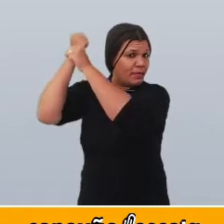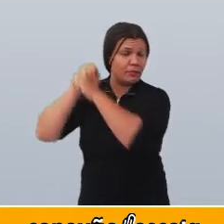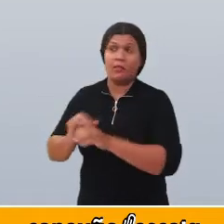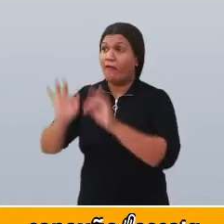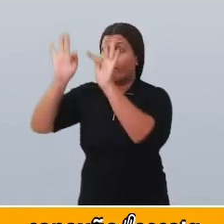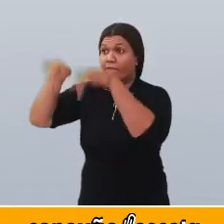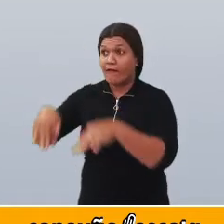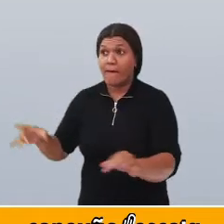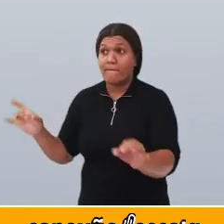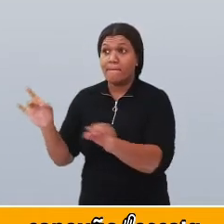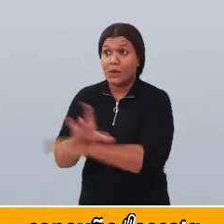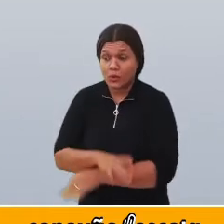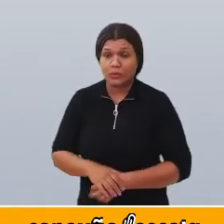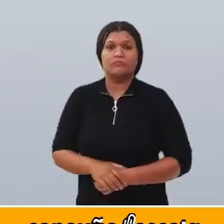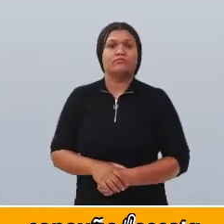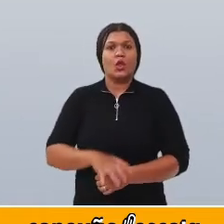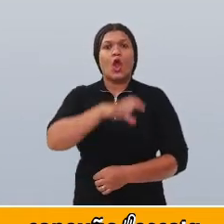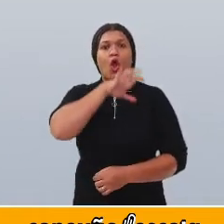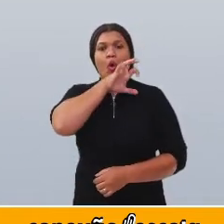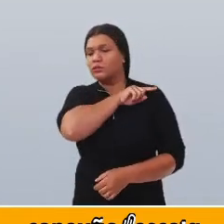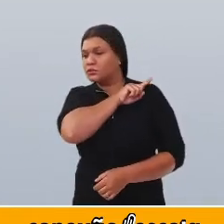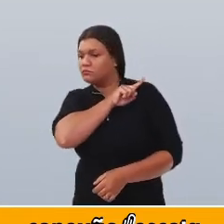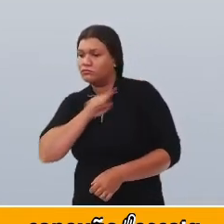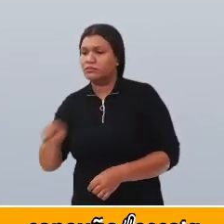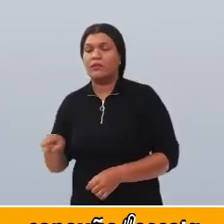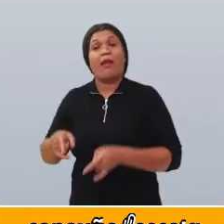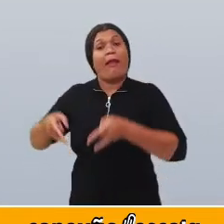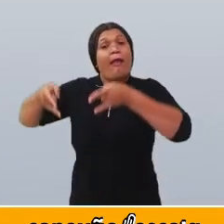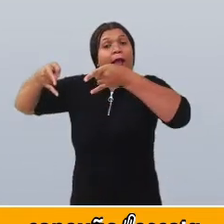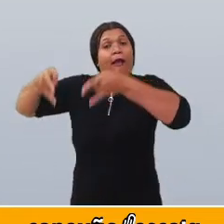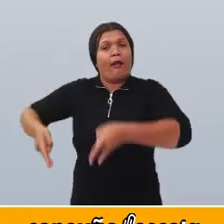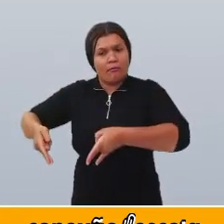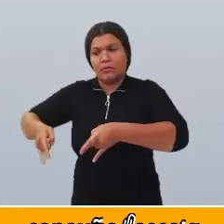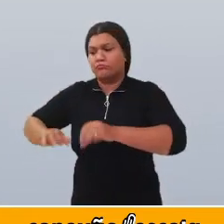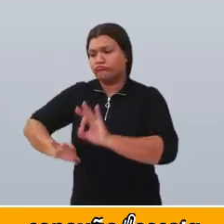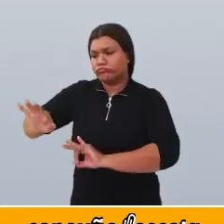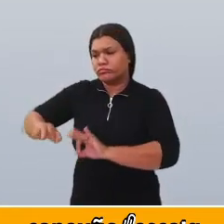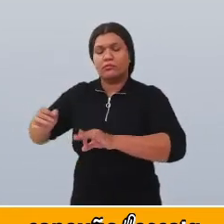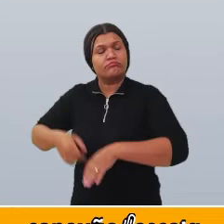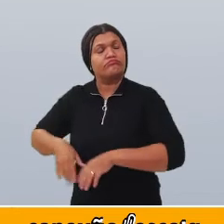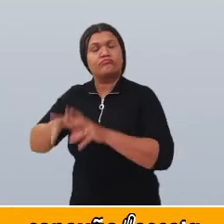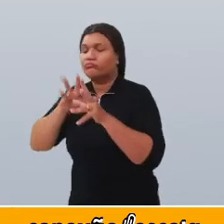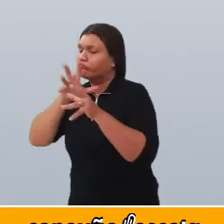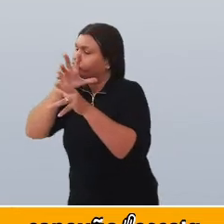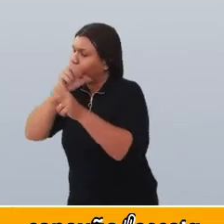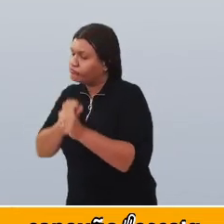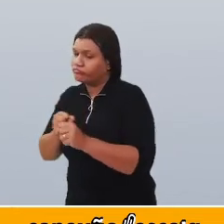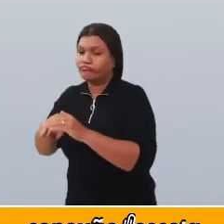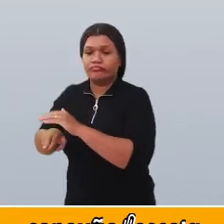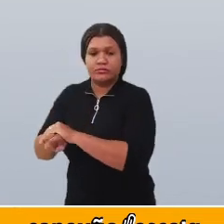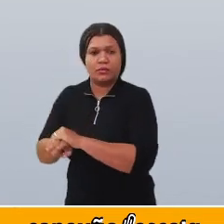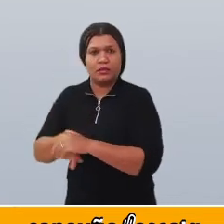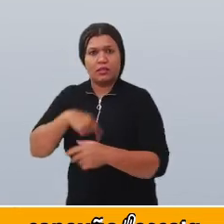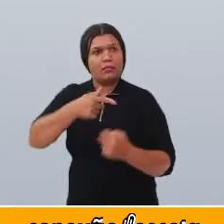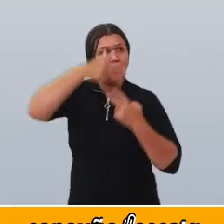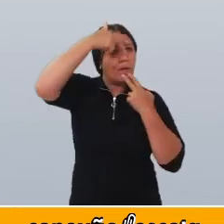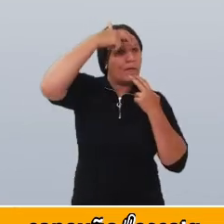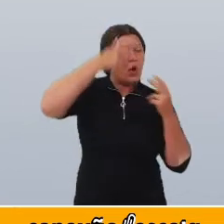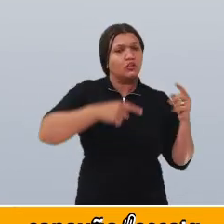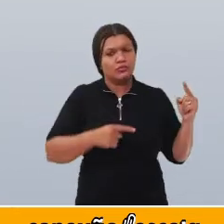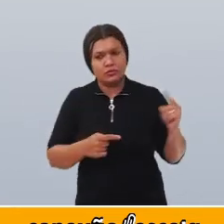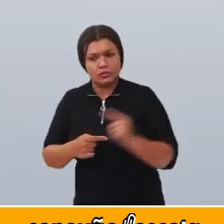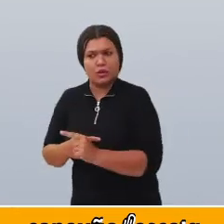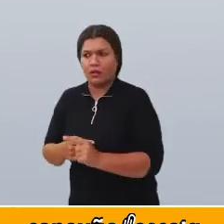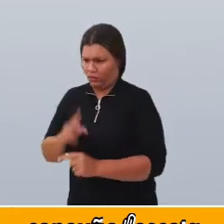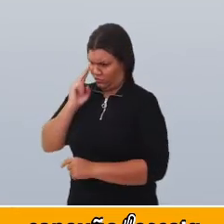Acabada ela, veio a onça, fez a sua cama e meteu-se dentro. Logo depois chegou o bode, e vendo